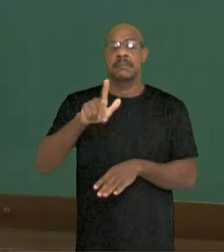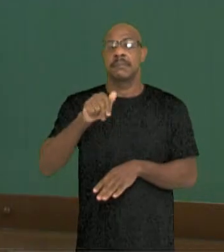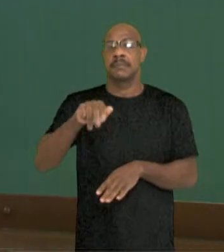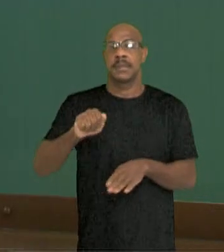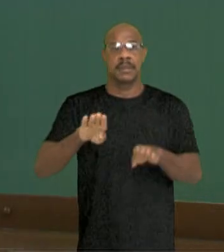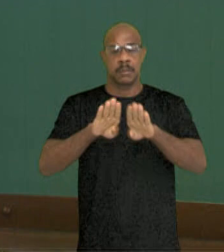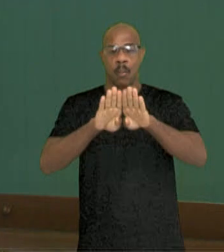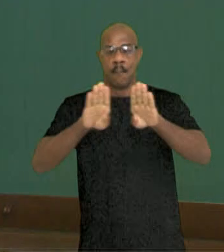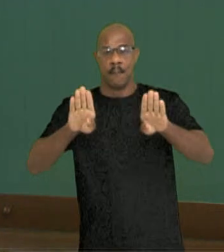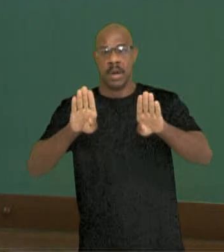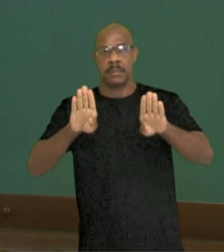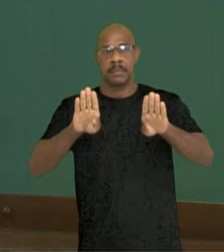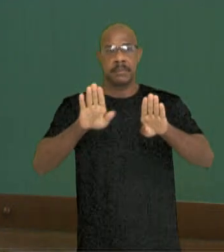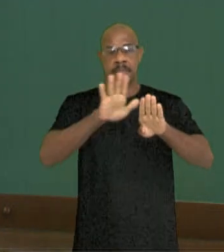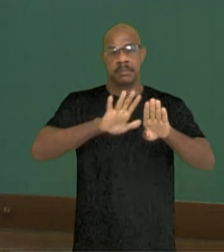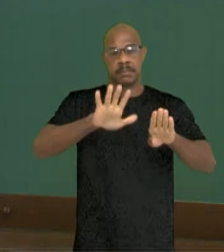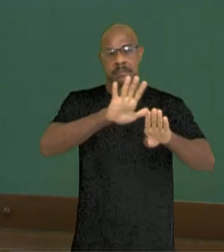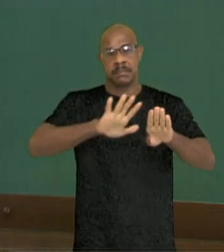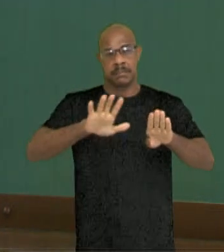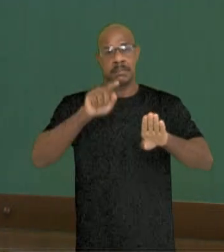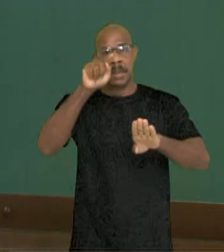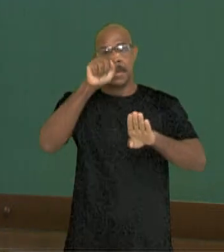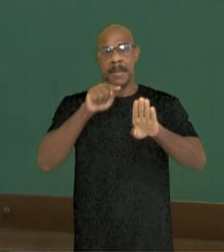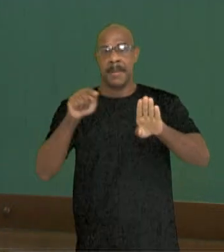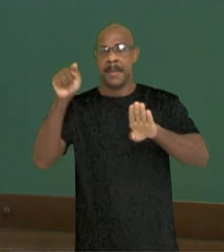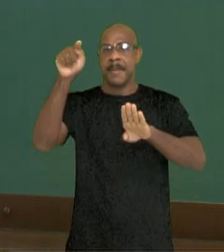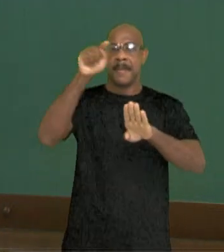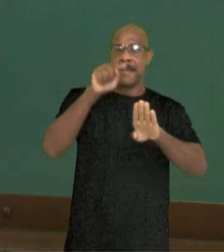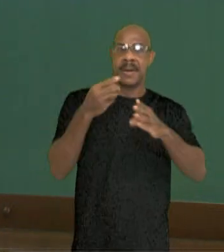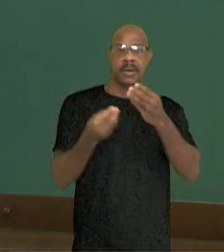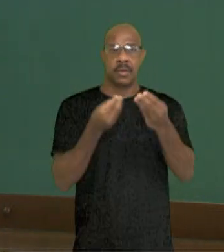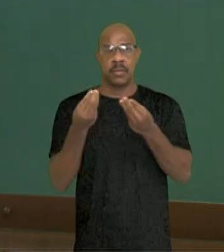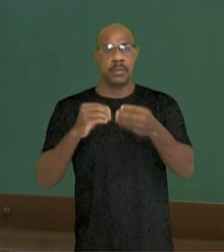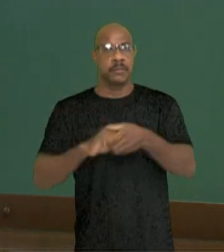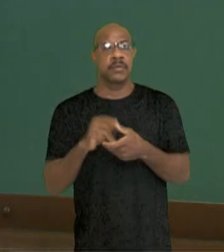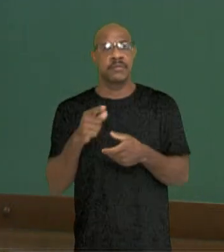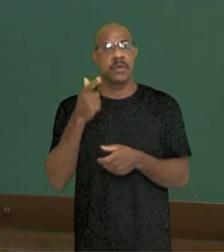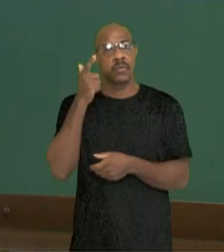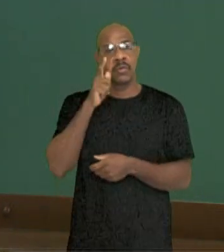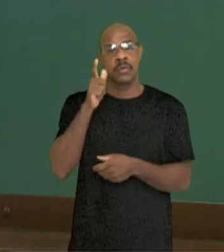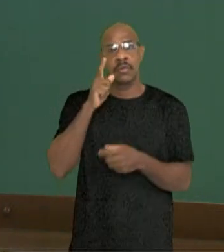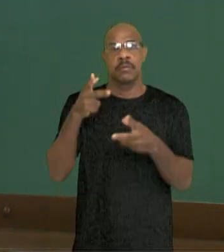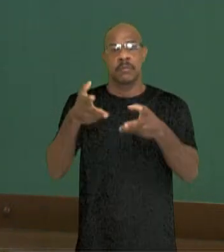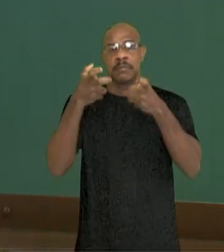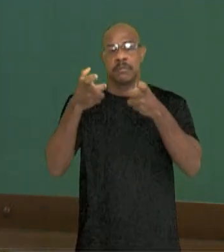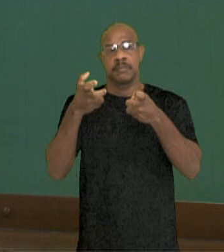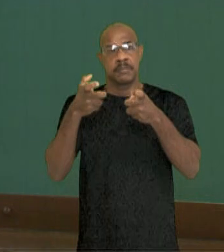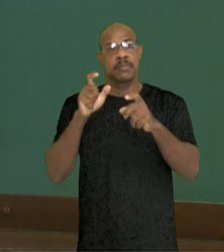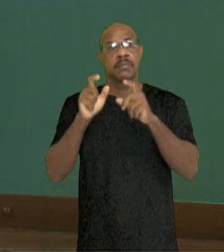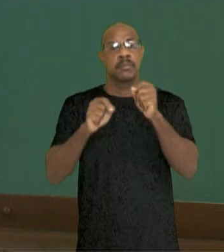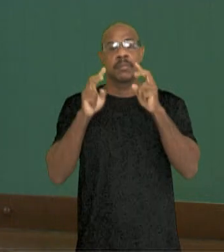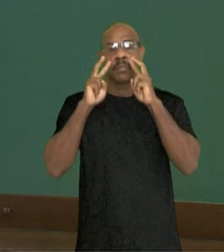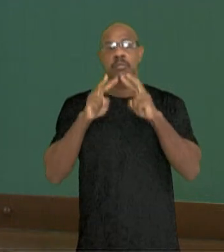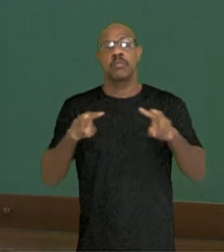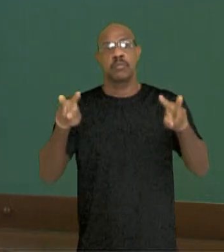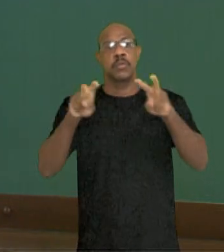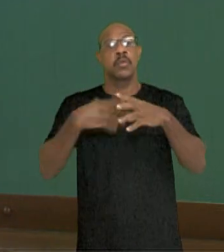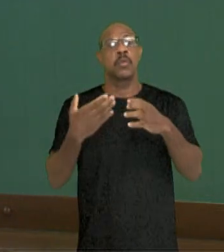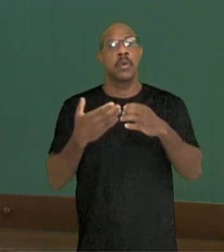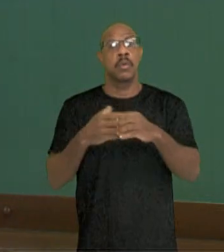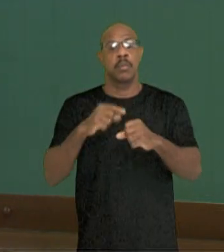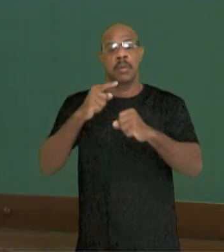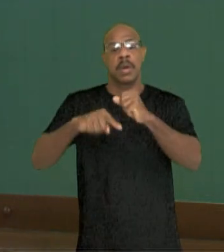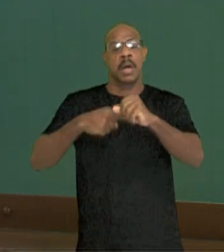a fórmula molecular. Na fórmula estrutural plana, você vai conseguir visualizar quais átomos